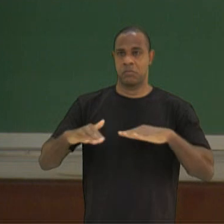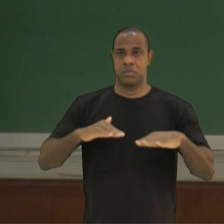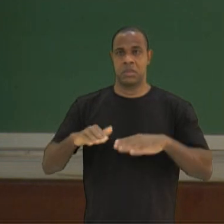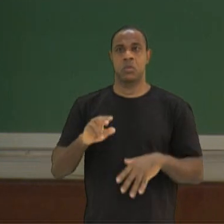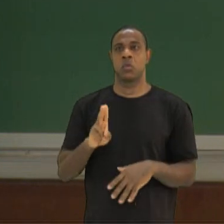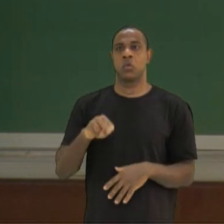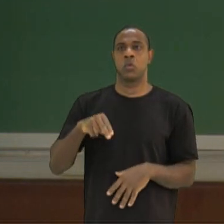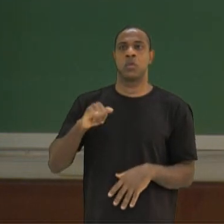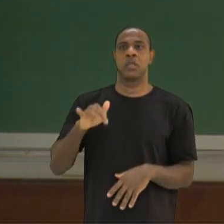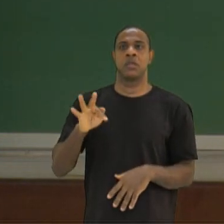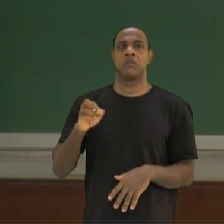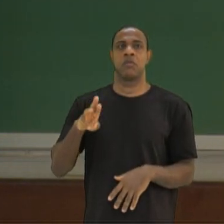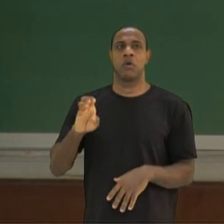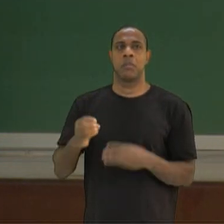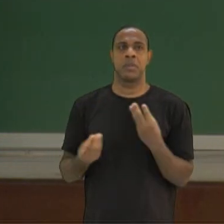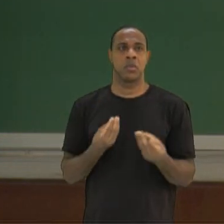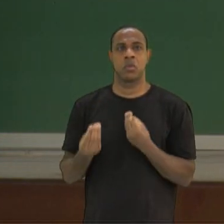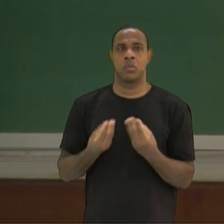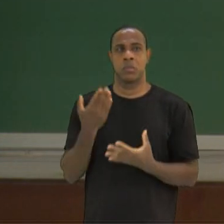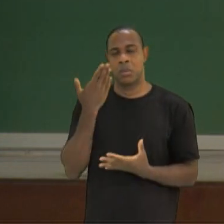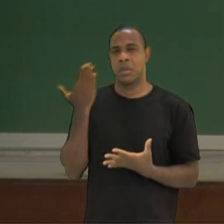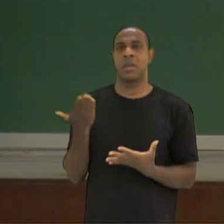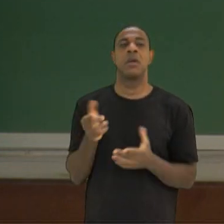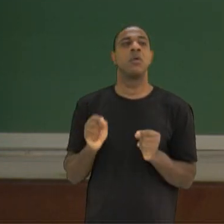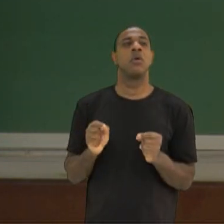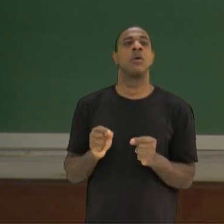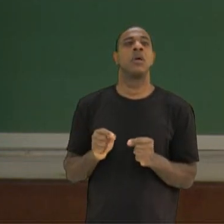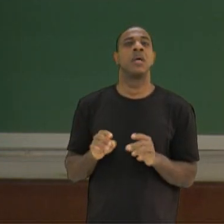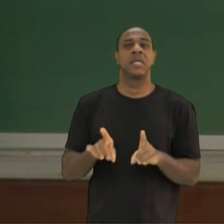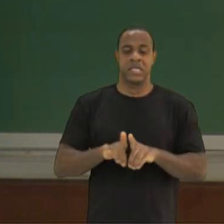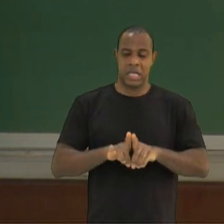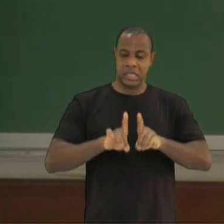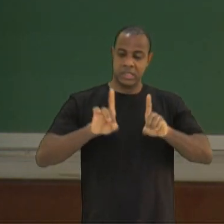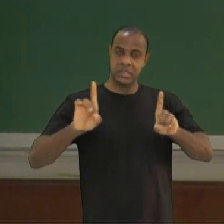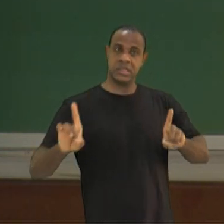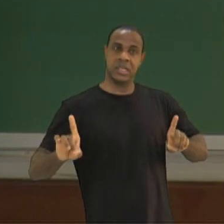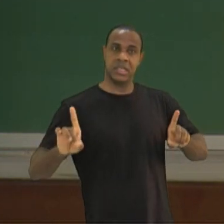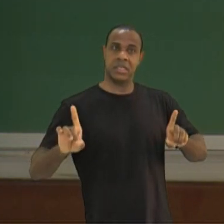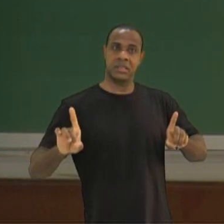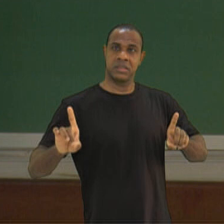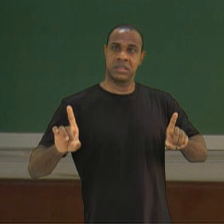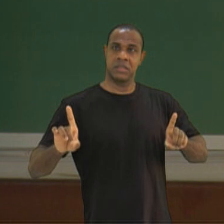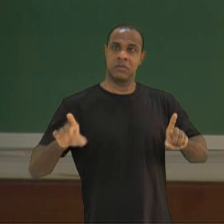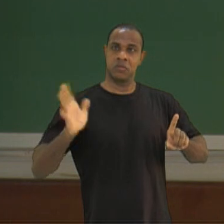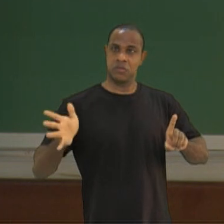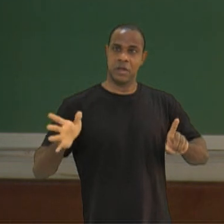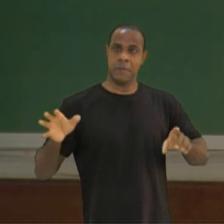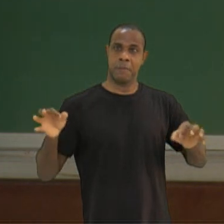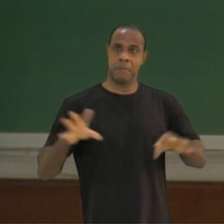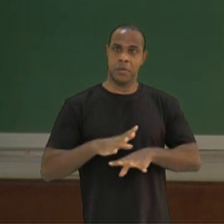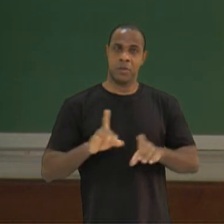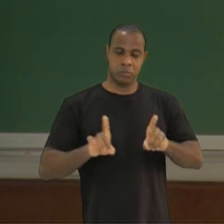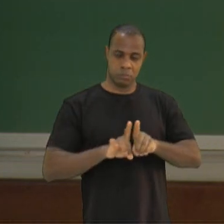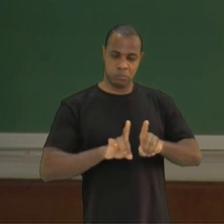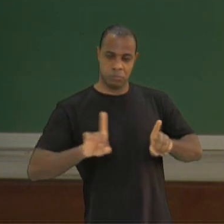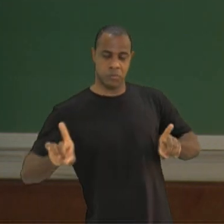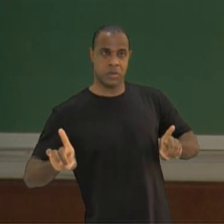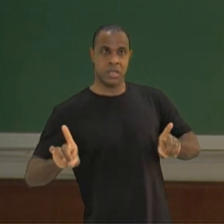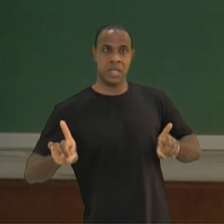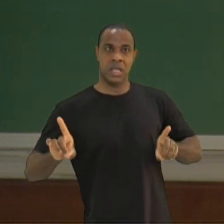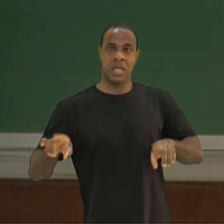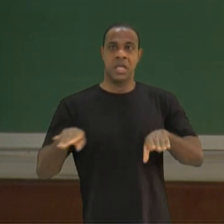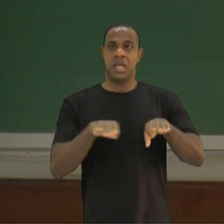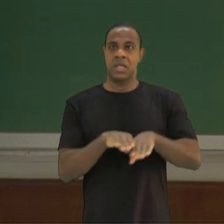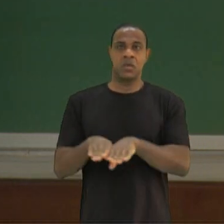aula passada já, é aquele movimento em que a distância percorrida, ela vai ser igual para todos